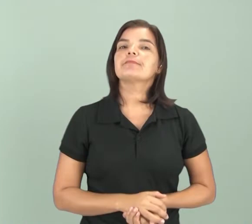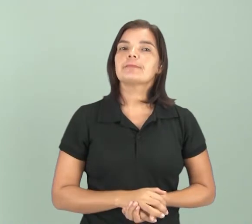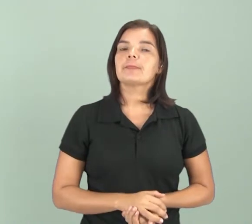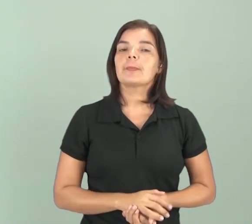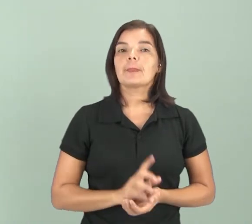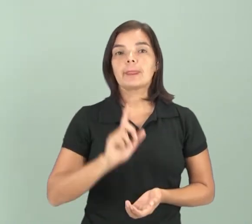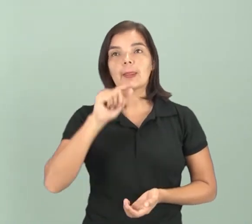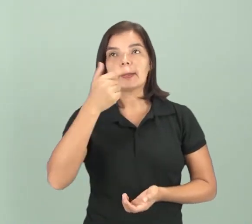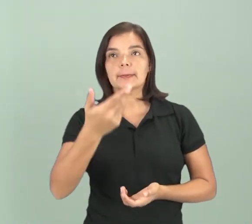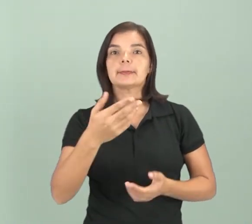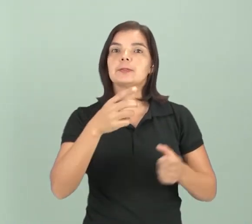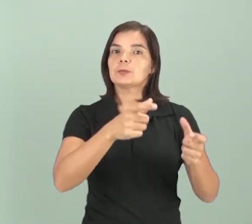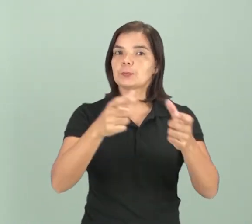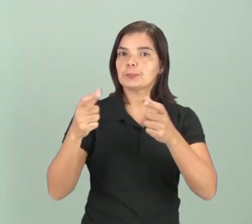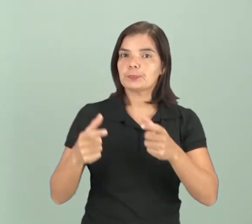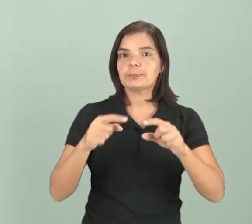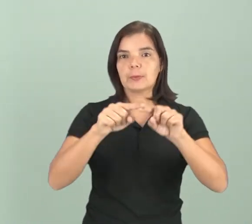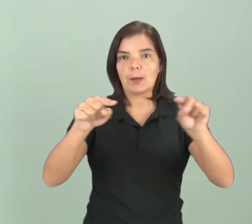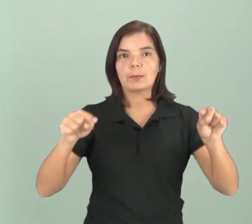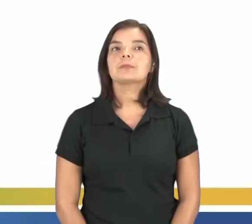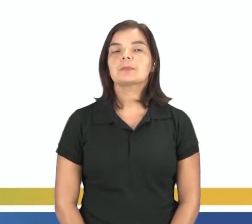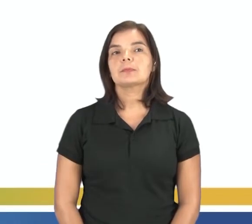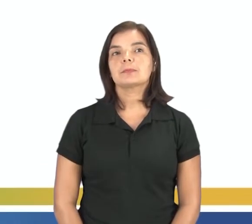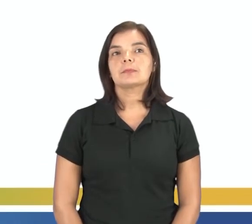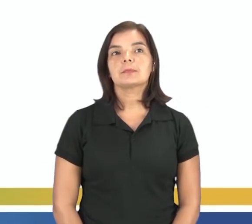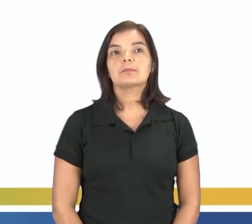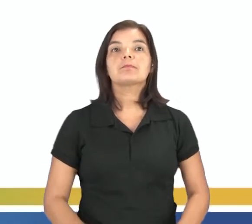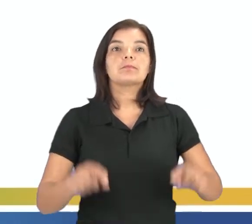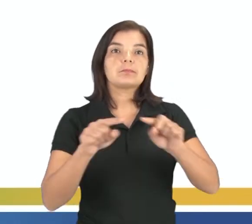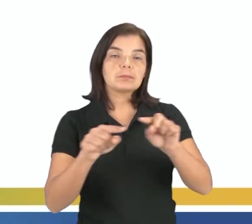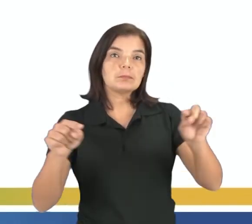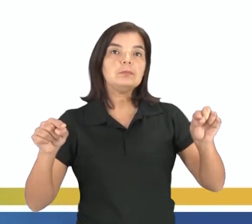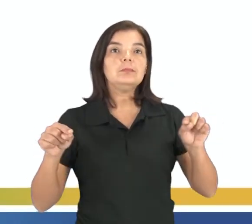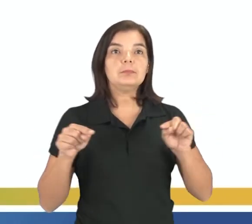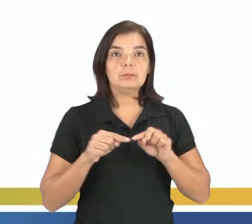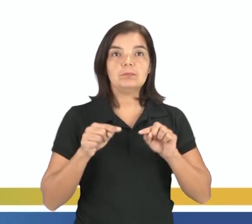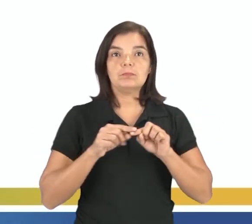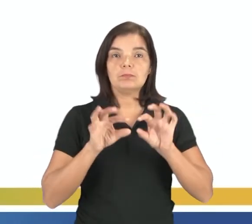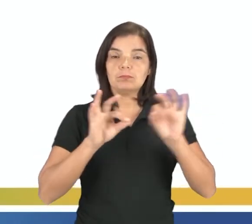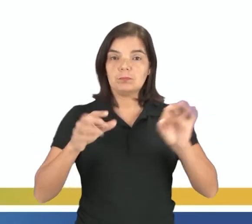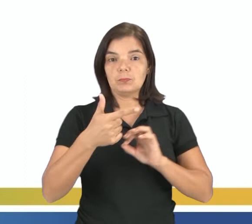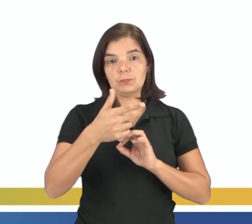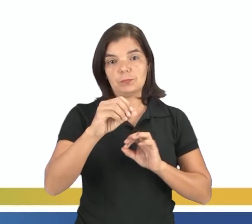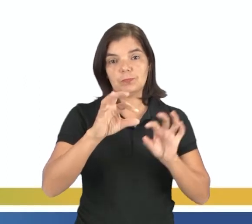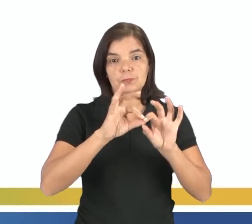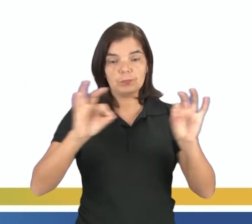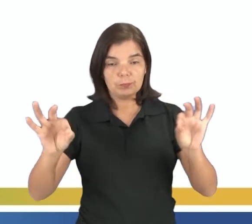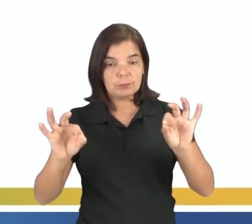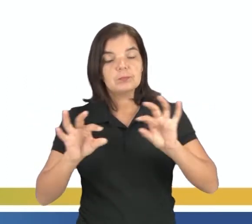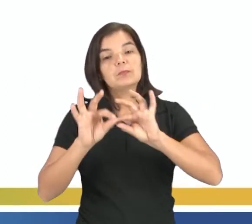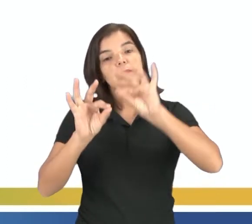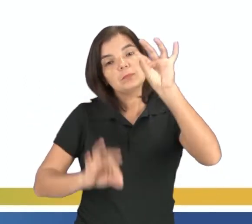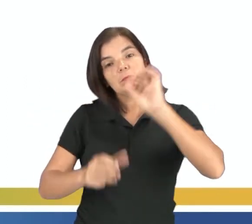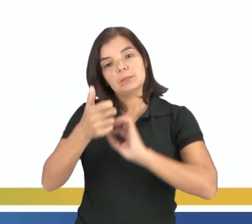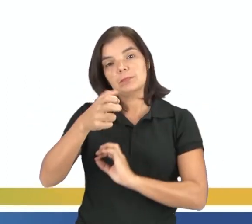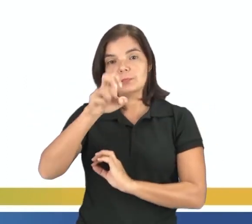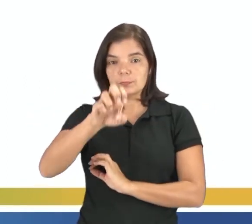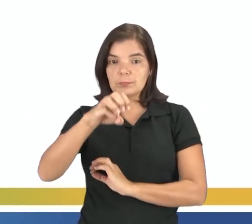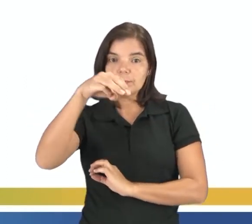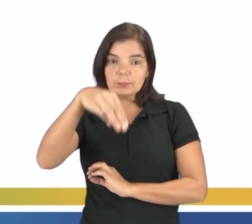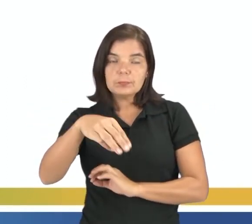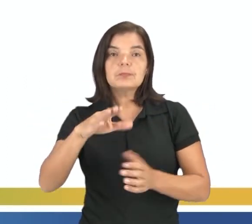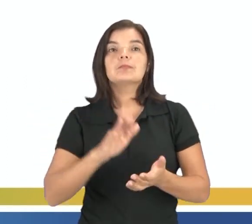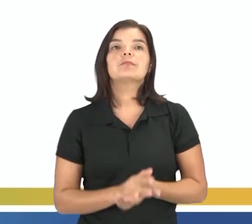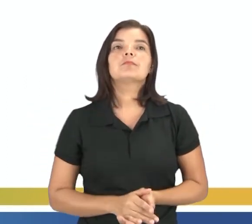também nas demais localidades da quadra. A quadra. As dimensões são de 28 metros de comprimento por 15 metros de